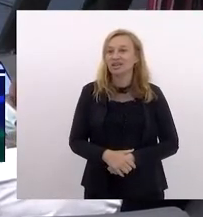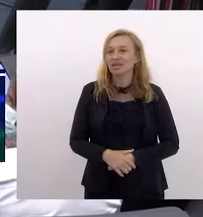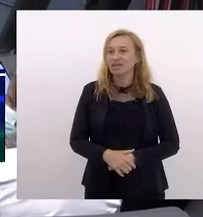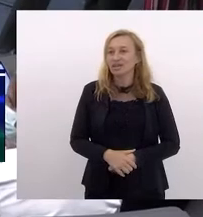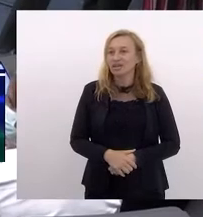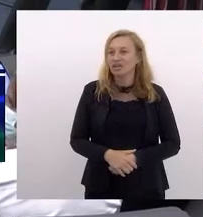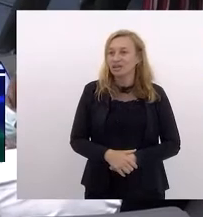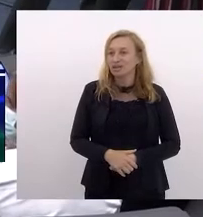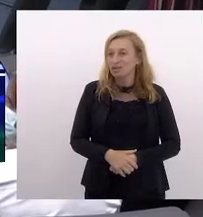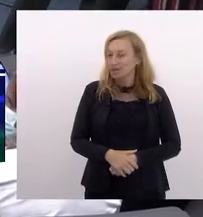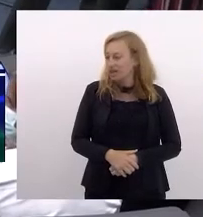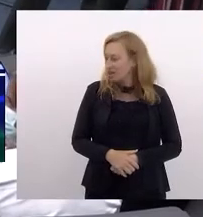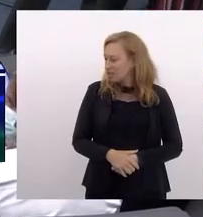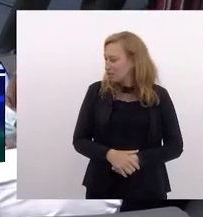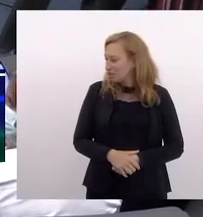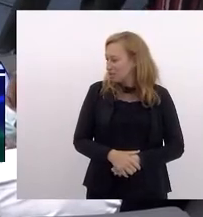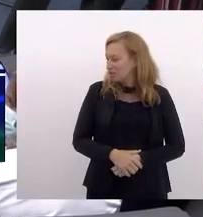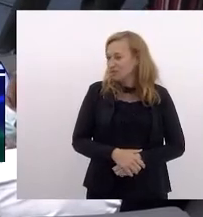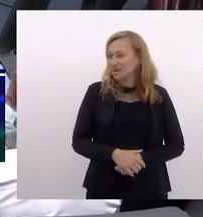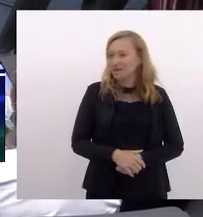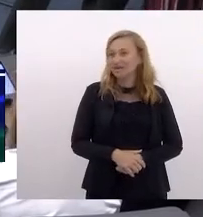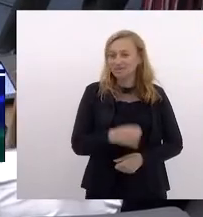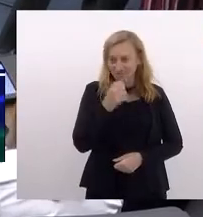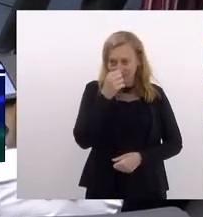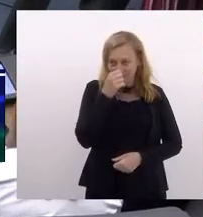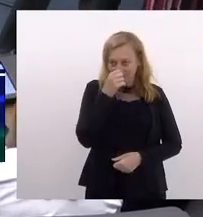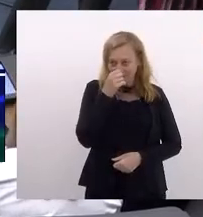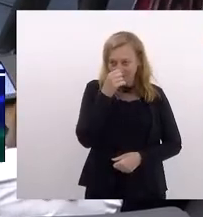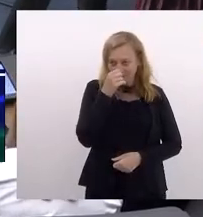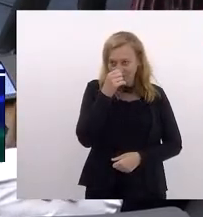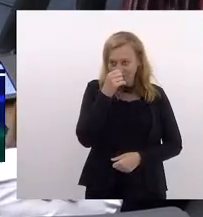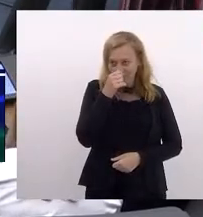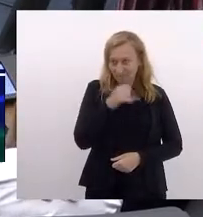e aqui ó